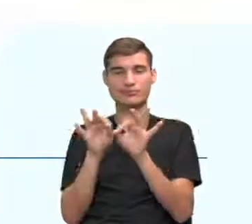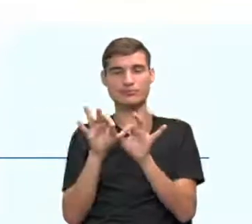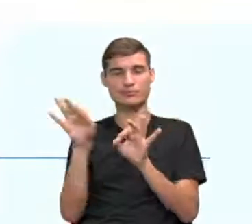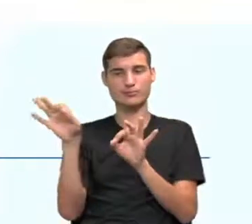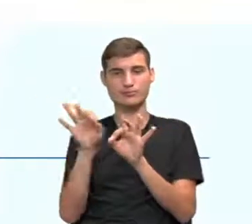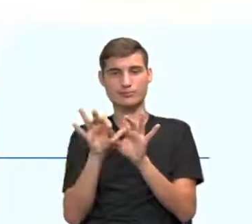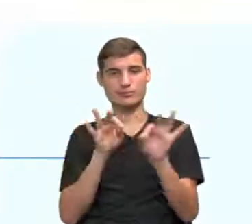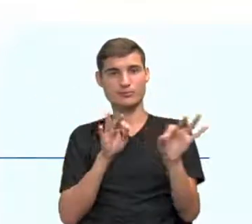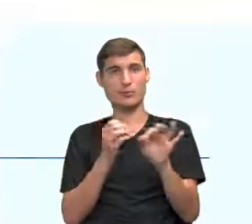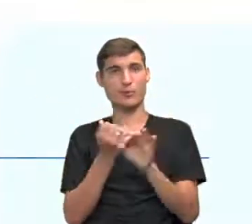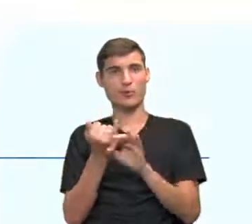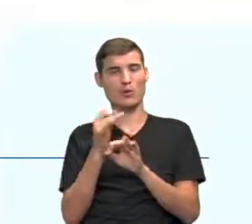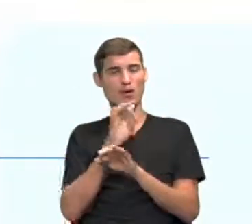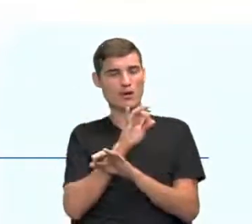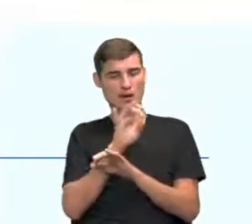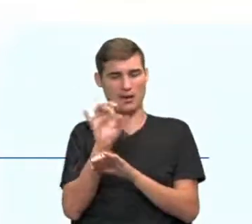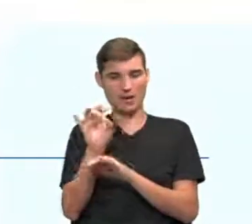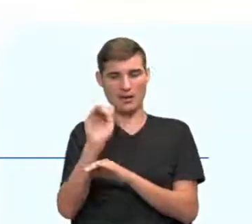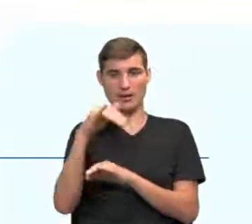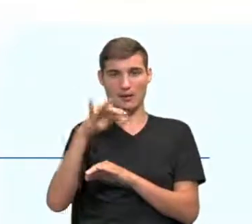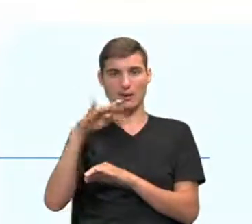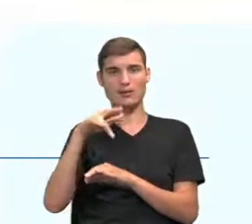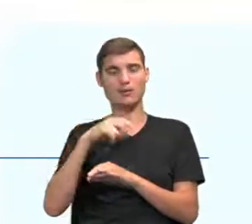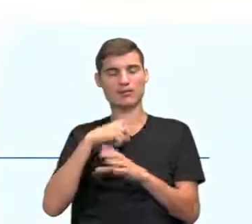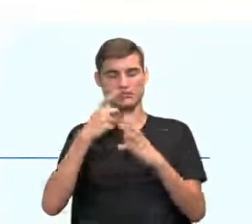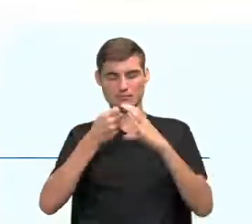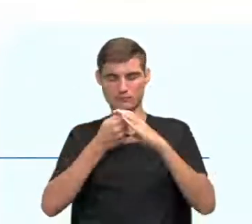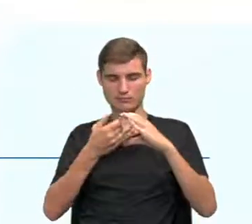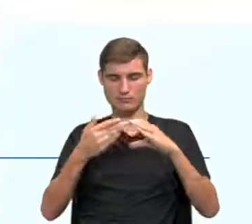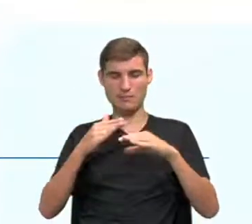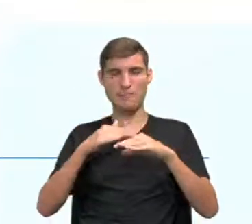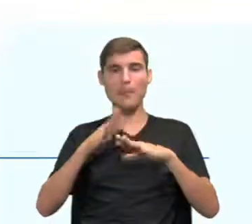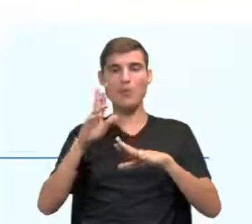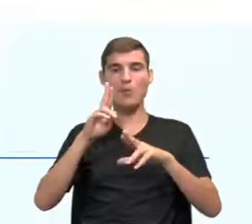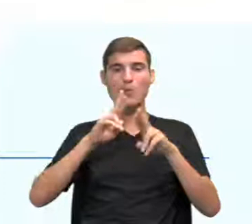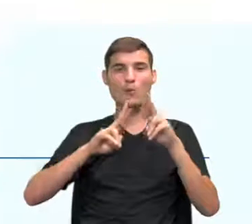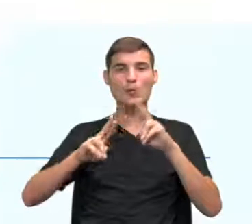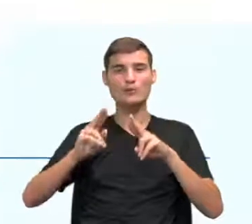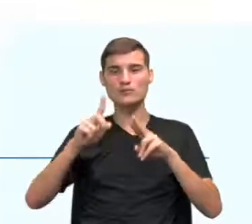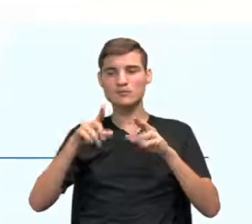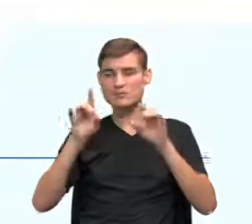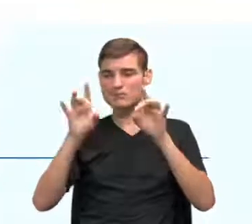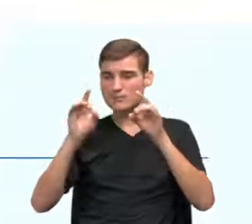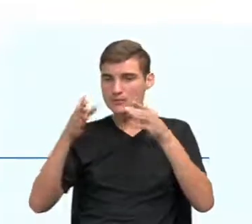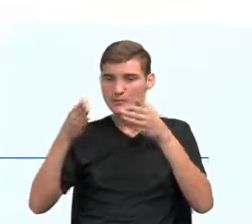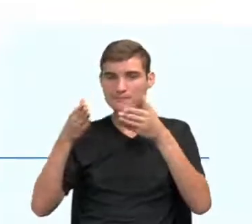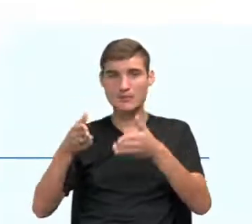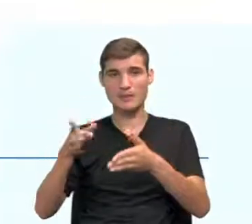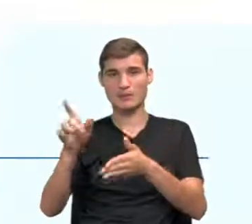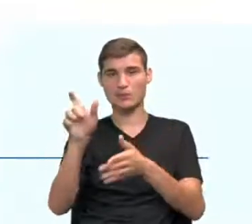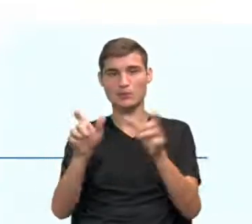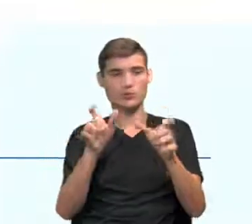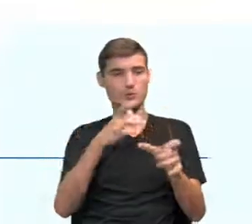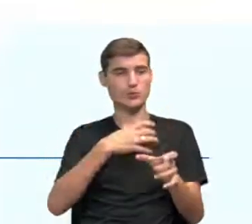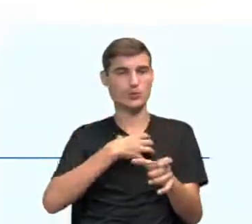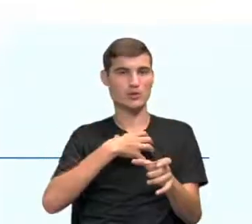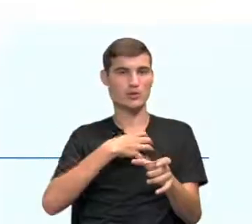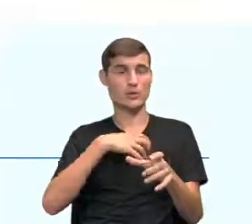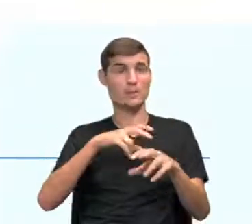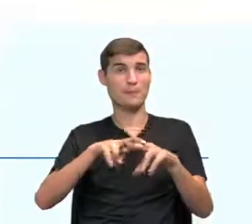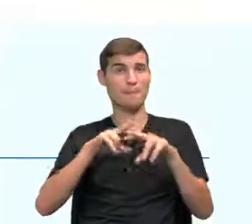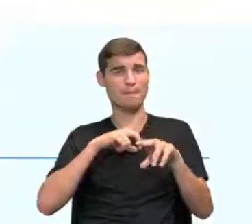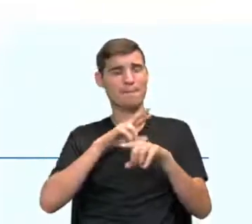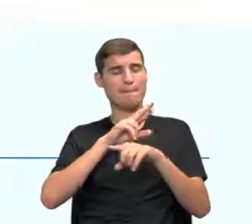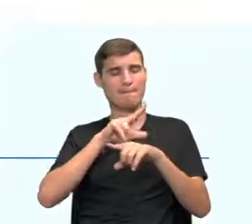Cada antena tem a sua característica específica, é mais aplicada para um determinado sinal, para uma determinada faixa de frequência. Por isso que eu